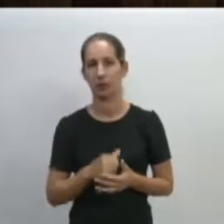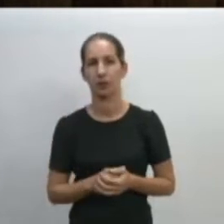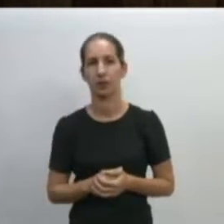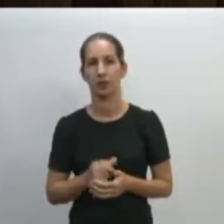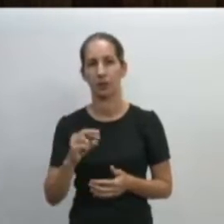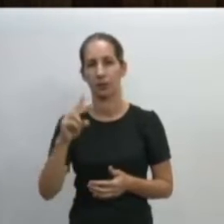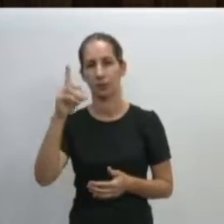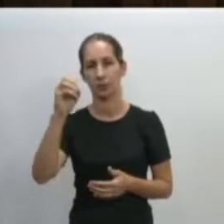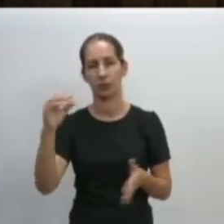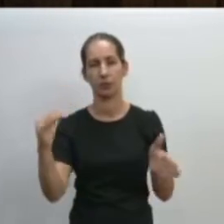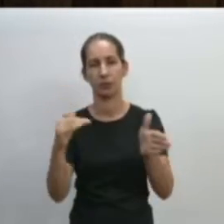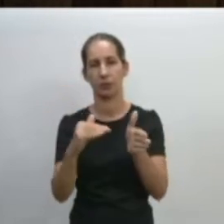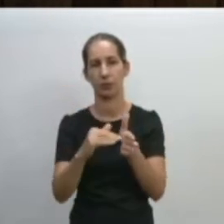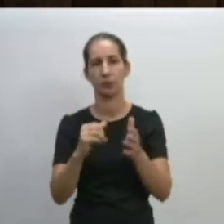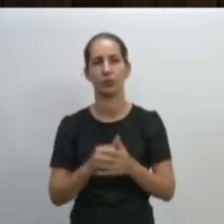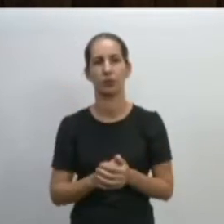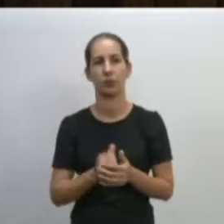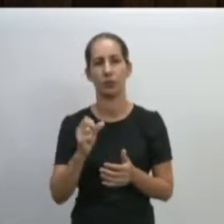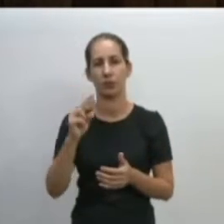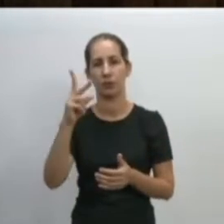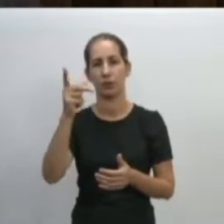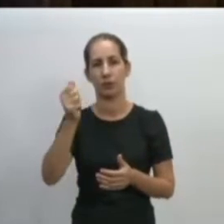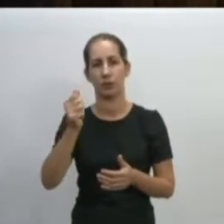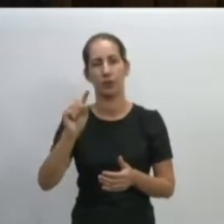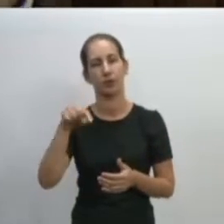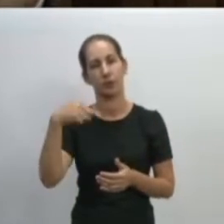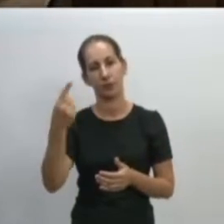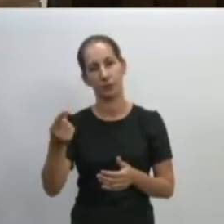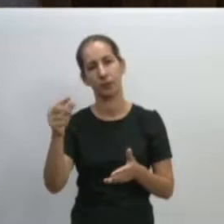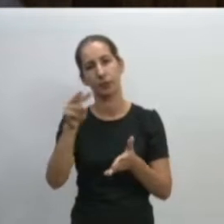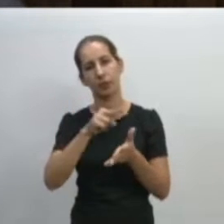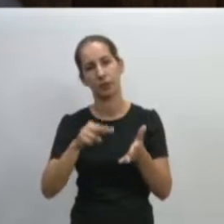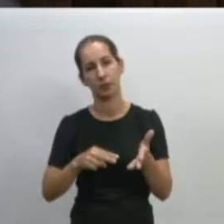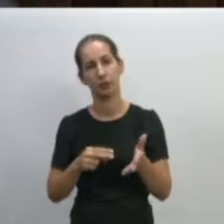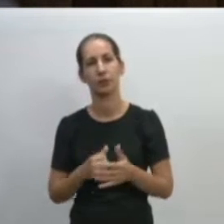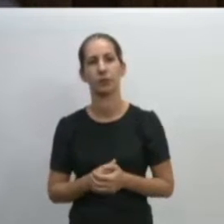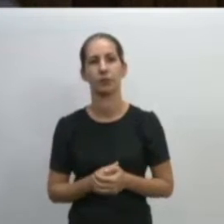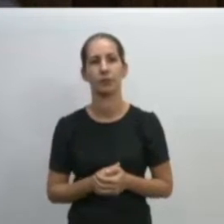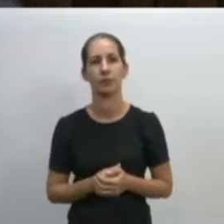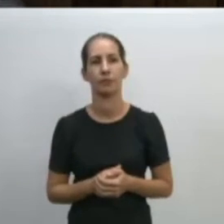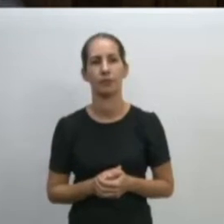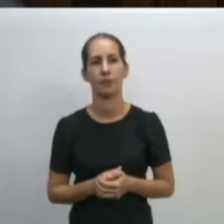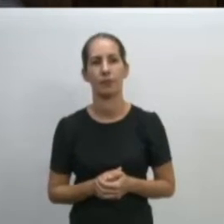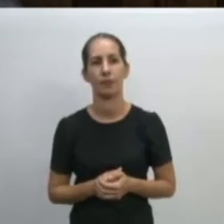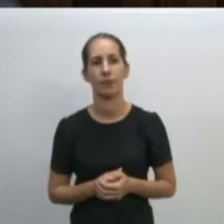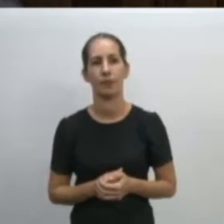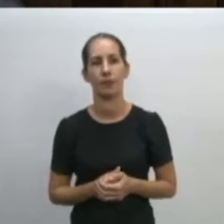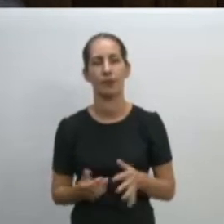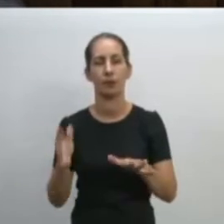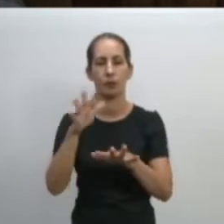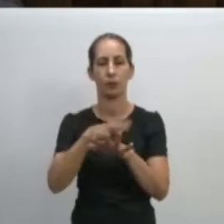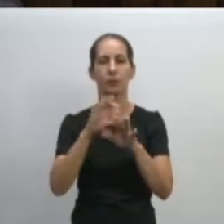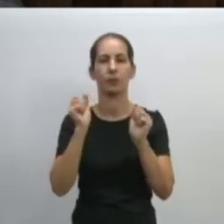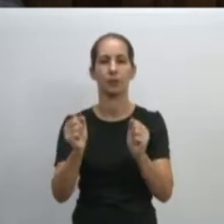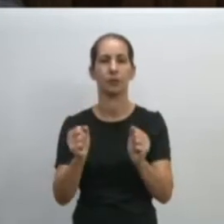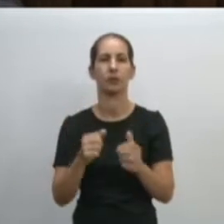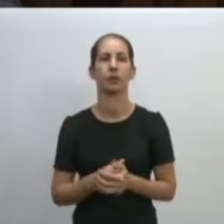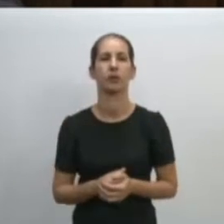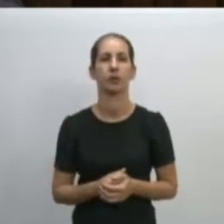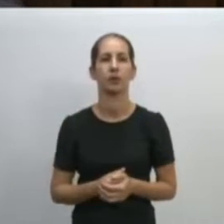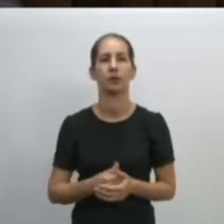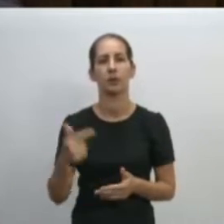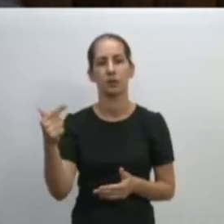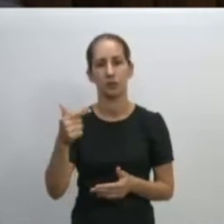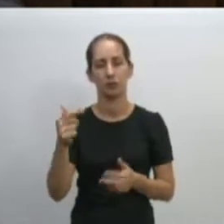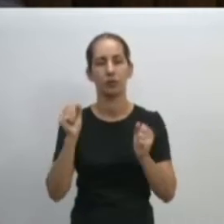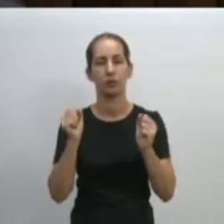vereador Eribaldo e, por último, vereadora Ana Paula. Aí, depois da leitura, vereador Tessa, presidente, passo poderia me incluir excelência. Novamente no pela Sim, ordem, presidente? Na segunda